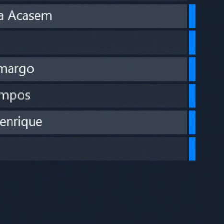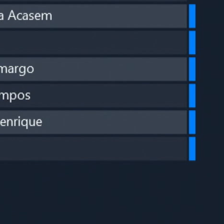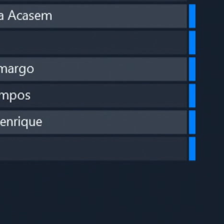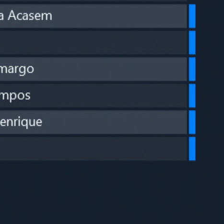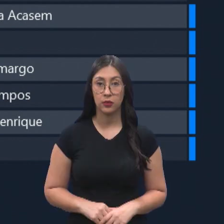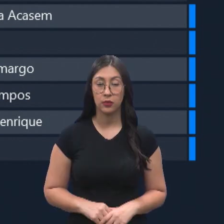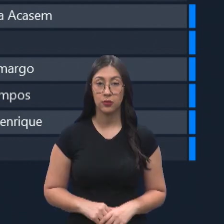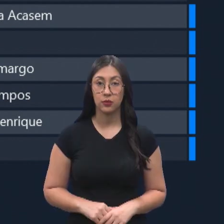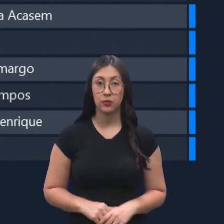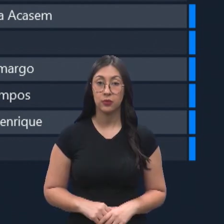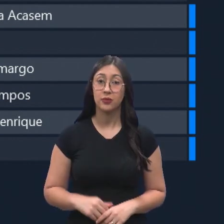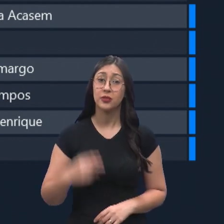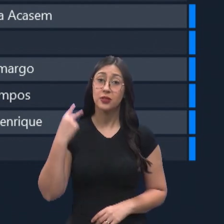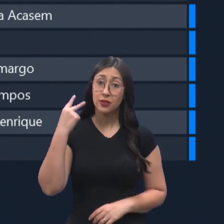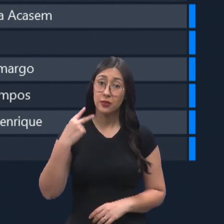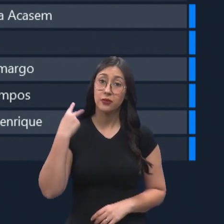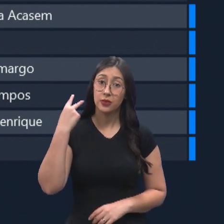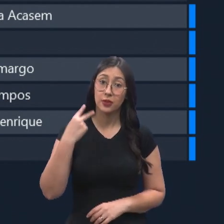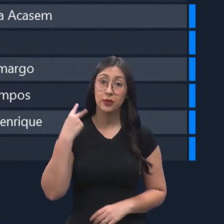Vereadores